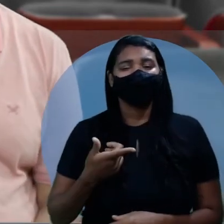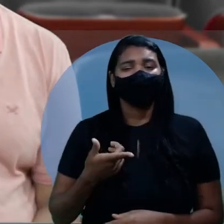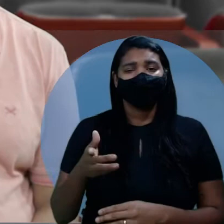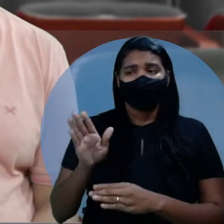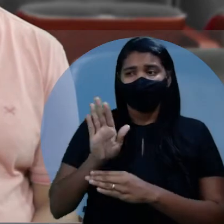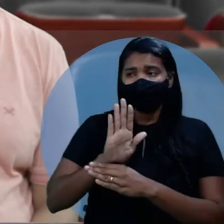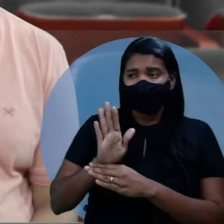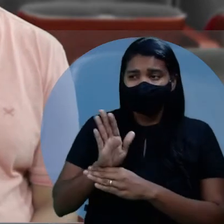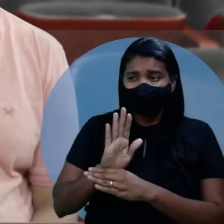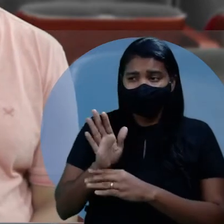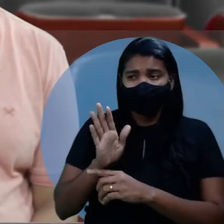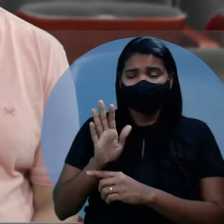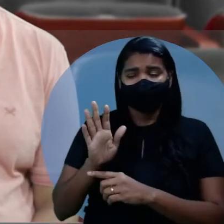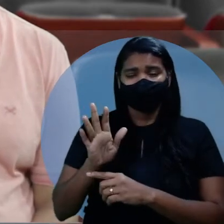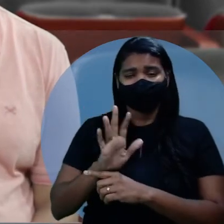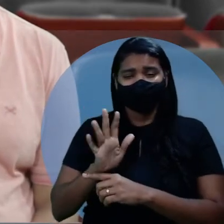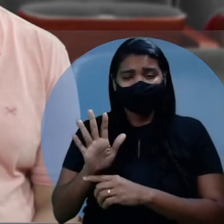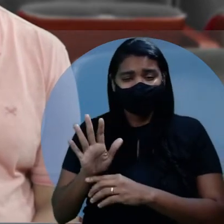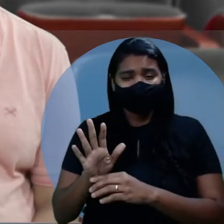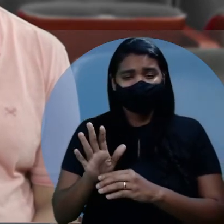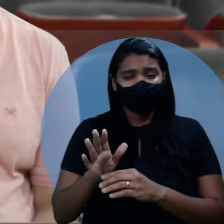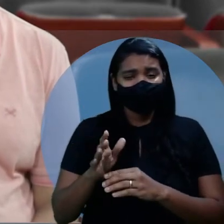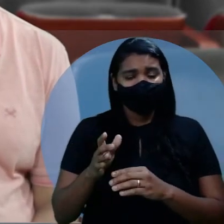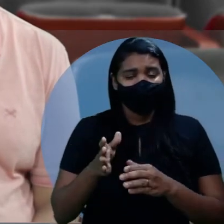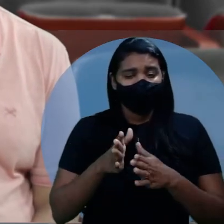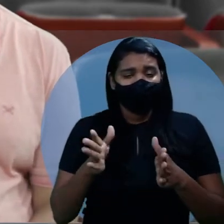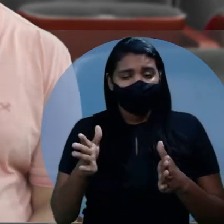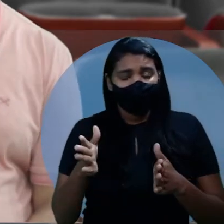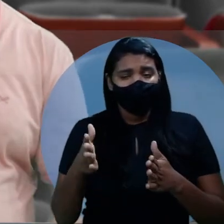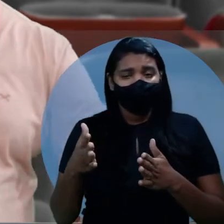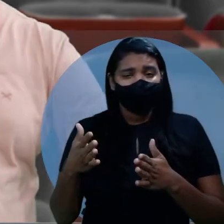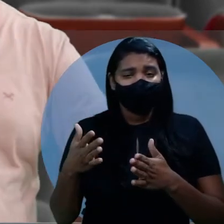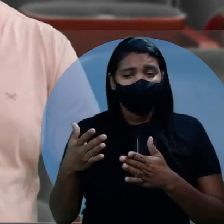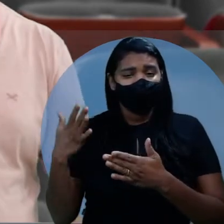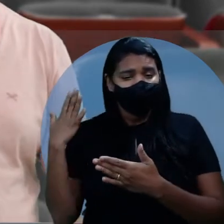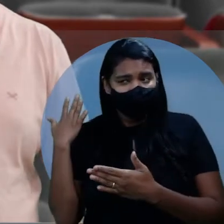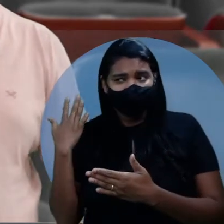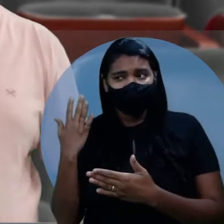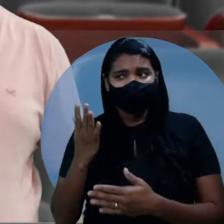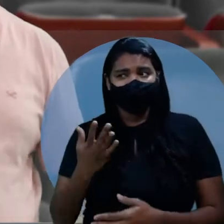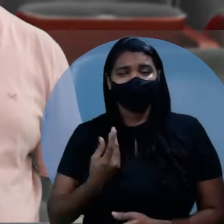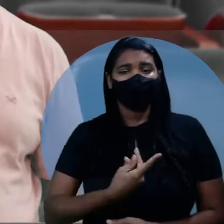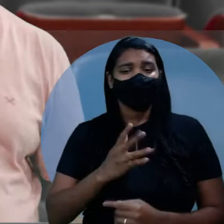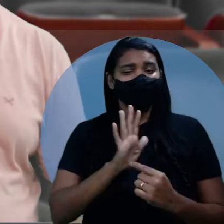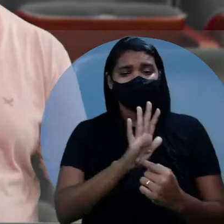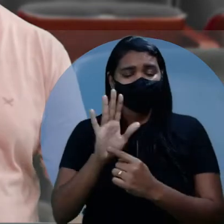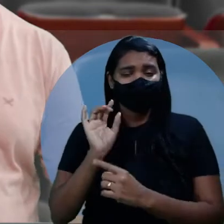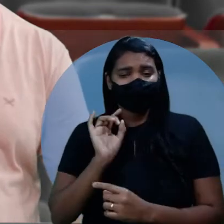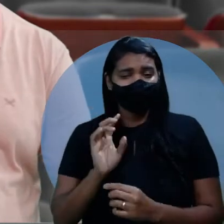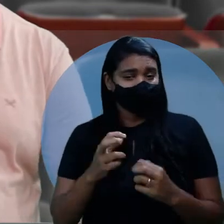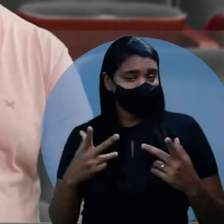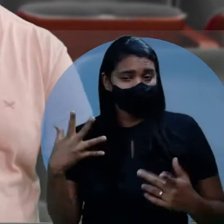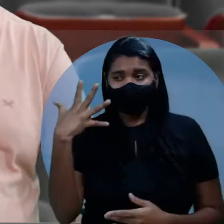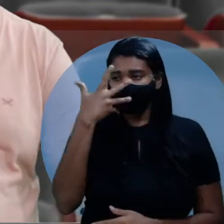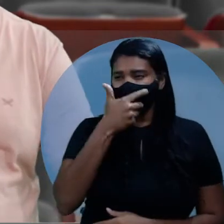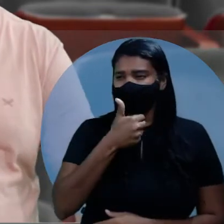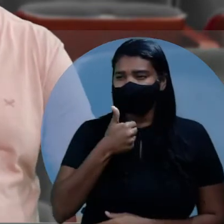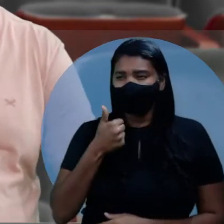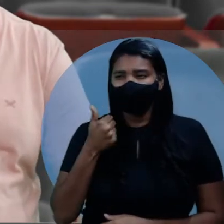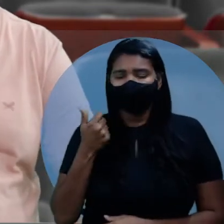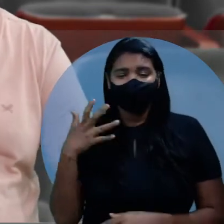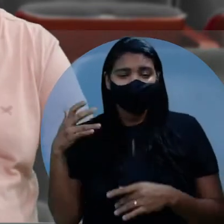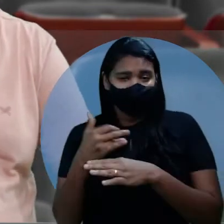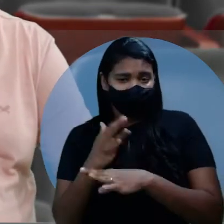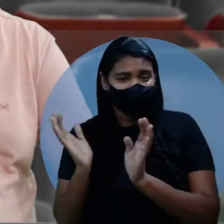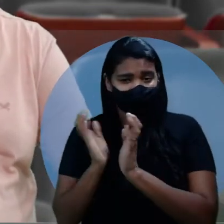filme deveria, com essa dimensão, e para a época, deveriam mostrar somente coisas bonitas sobre Recife, Pernambuco,